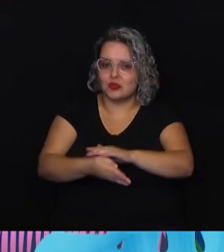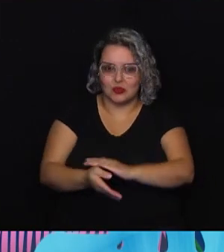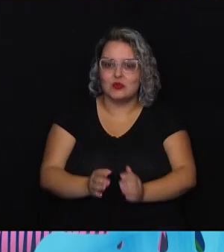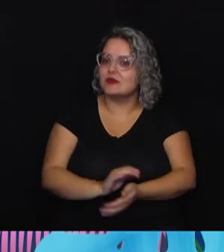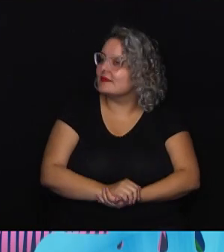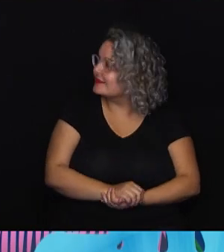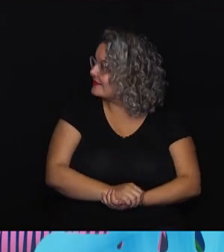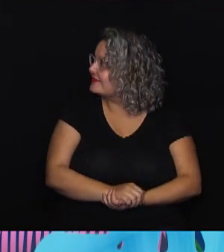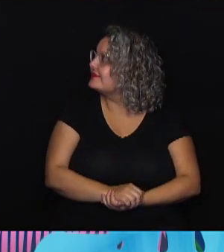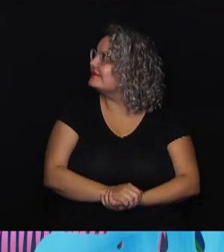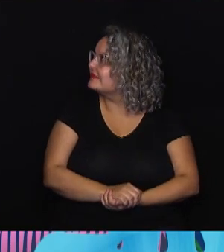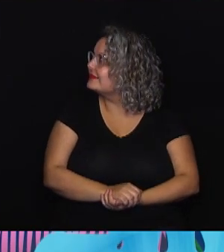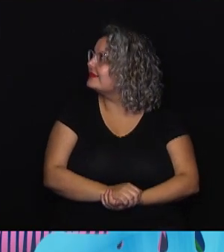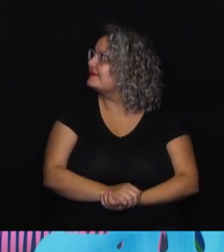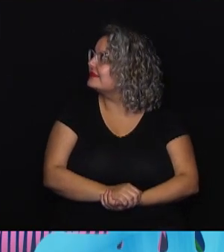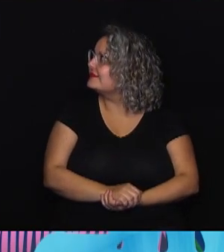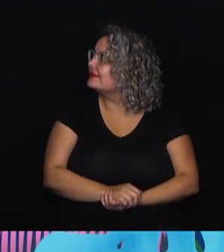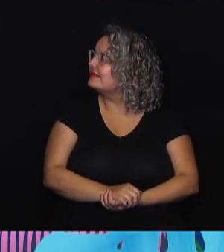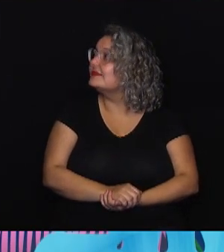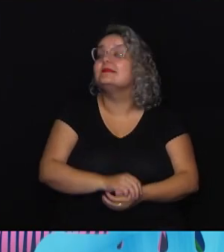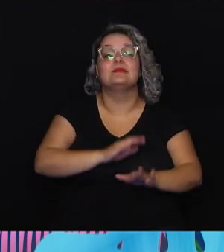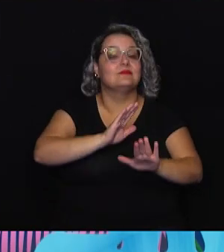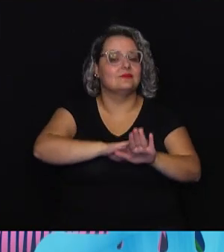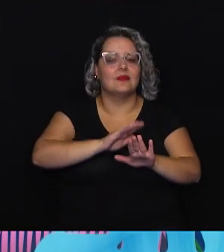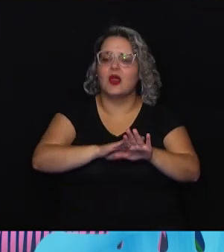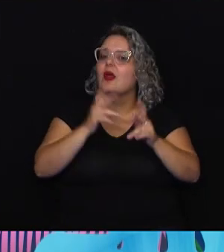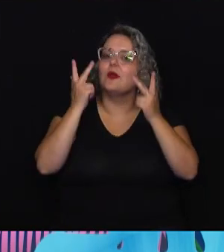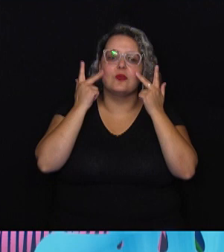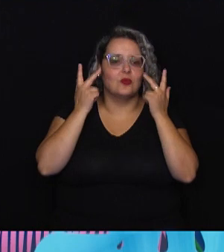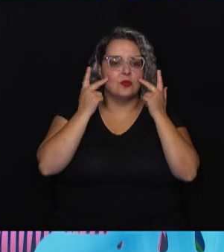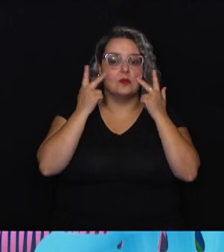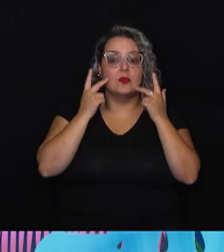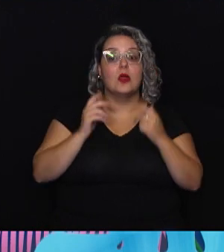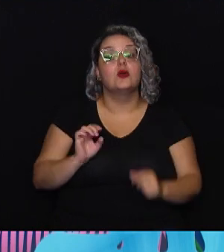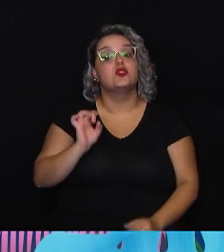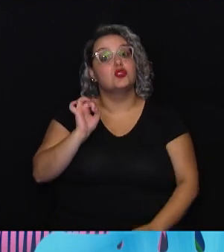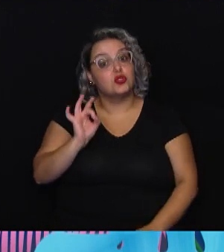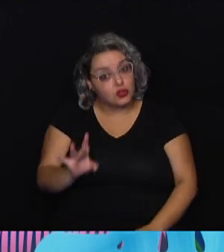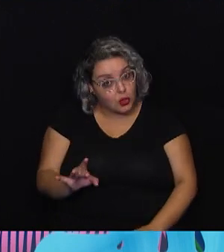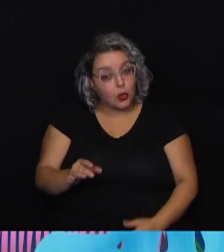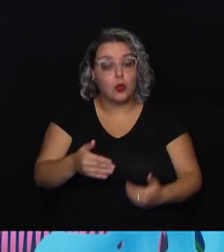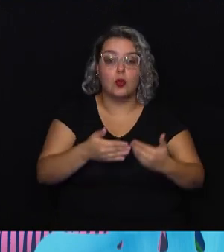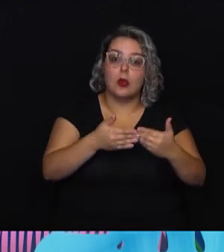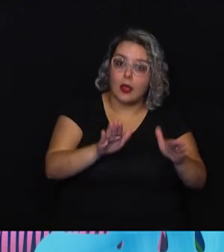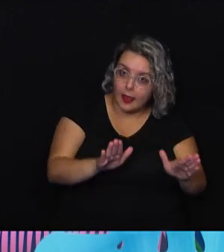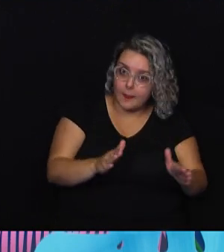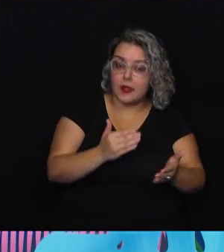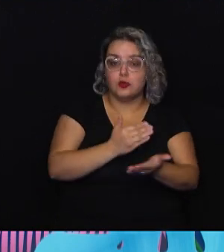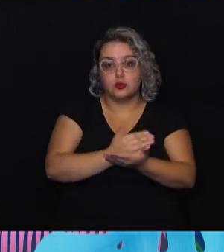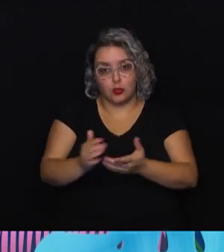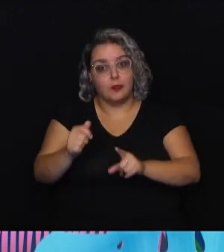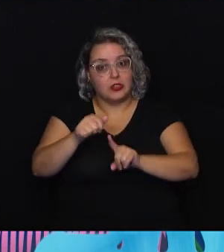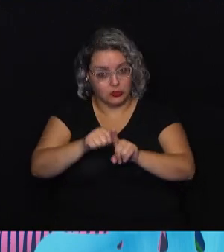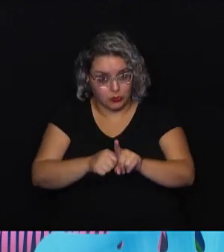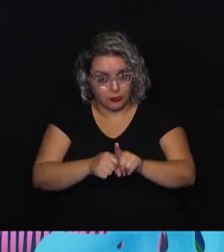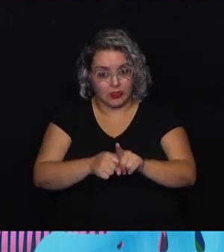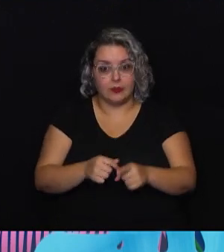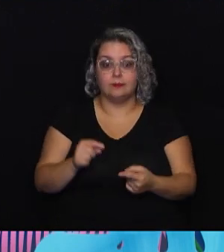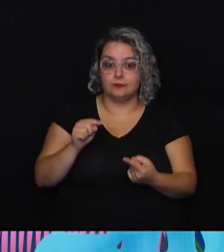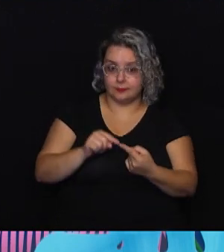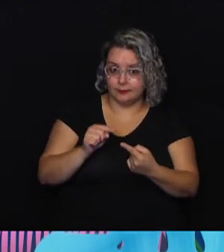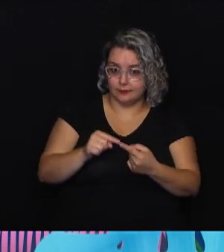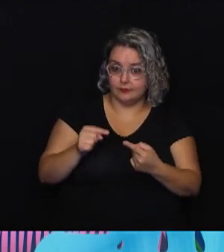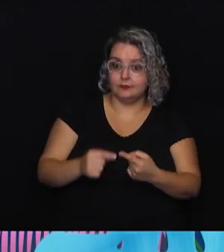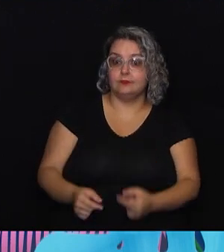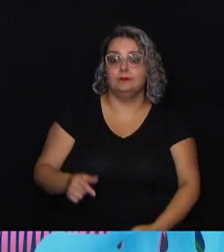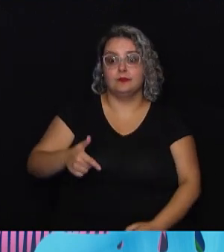Os bosques e parques da cidade funcionarão normalmente, só aqueles que foram reabertos no início do mês. São eles: a